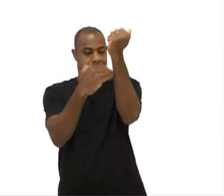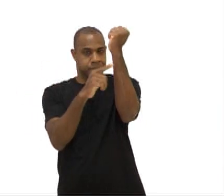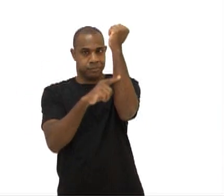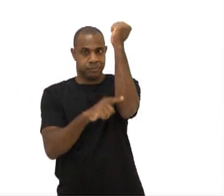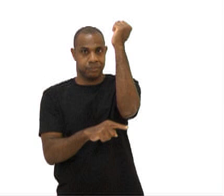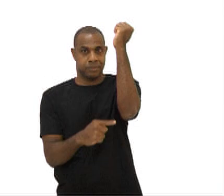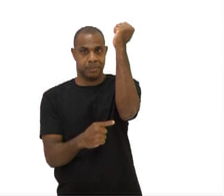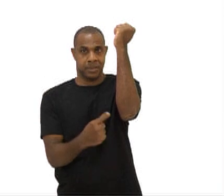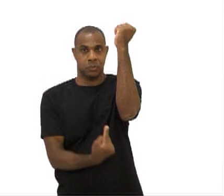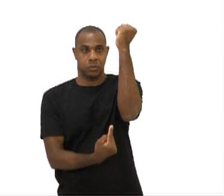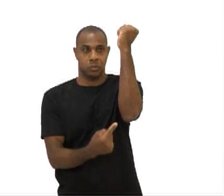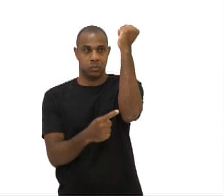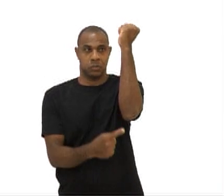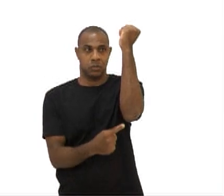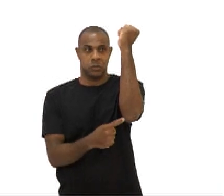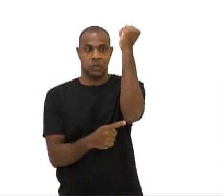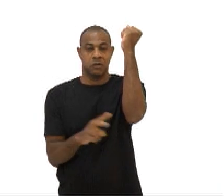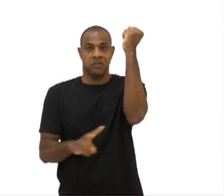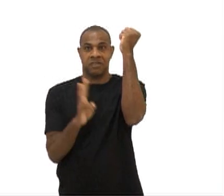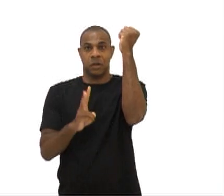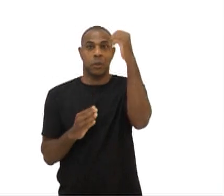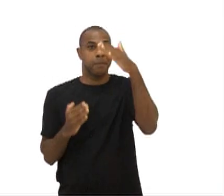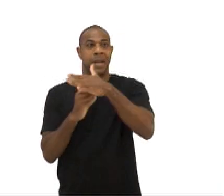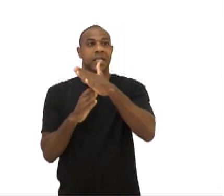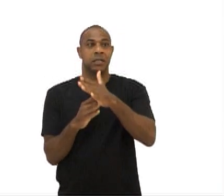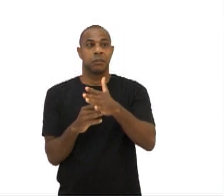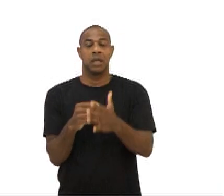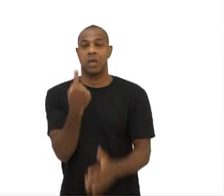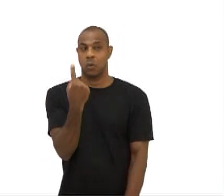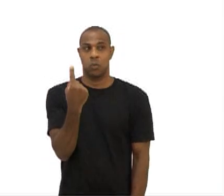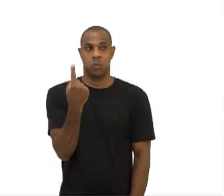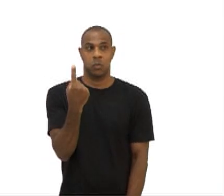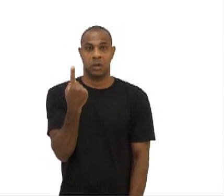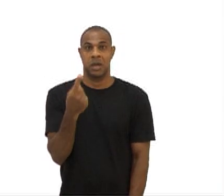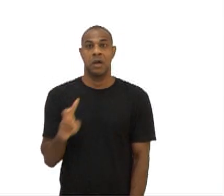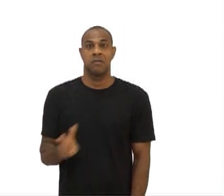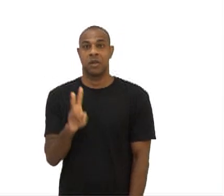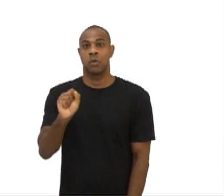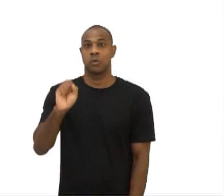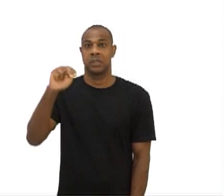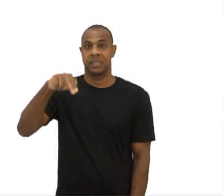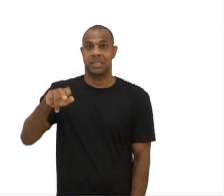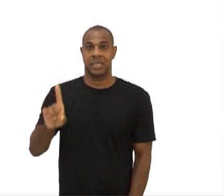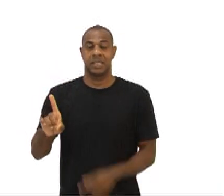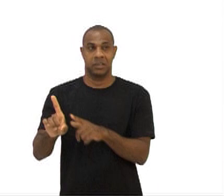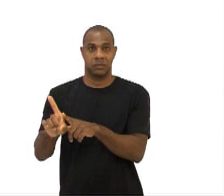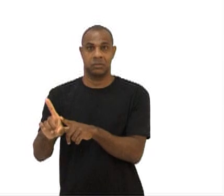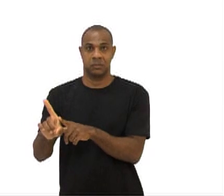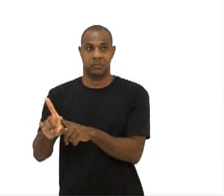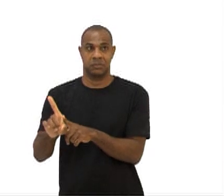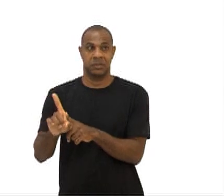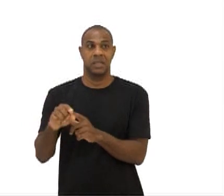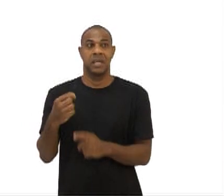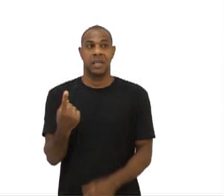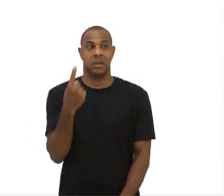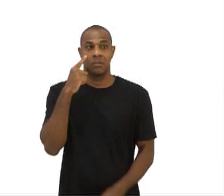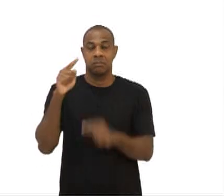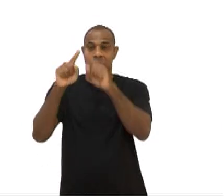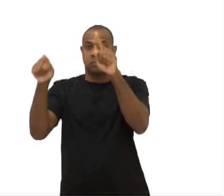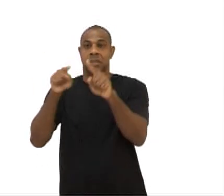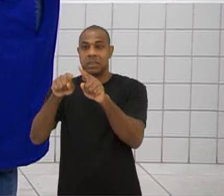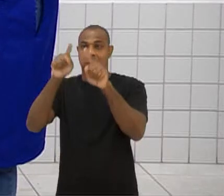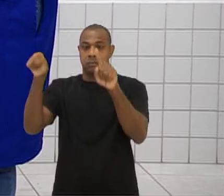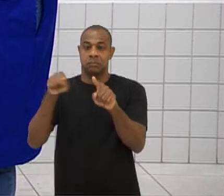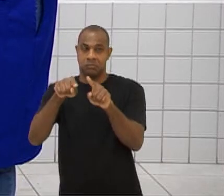máximo é 1. E aonde que eu vou colocar esse 1? É o valor do seno. Então, é o valor do seno, é o seno disso aqui. Isso aqui é um